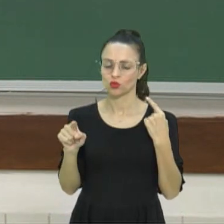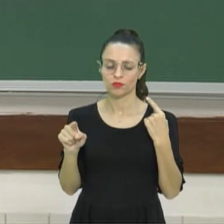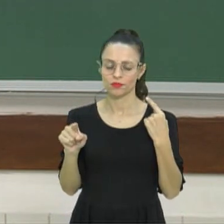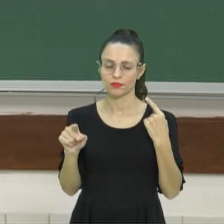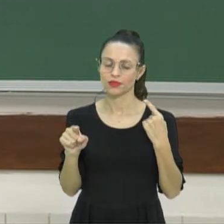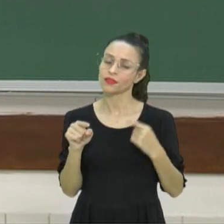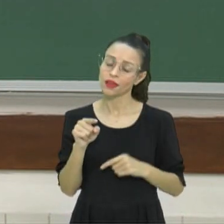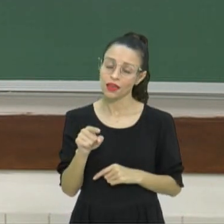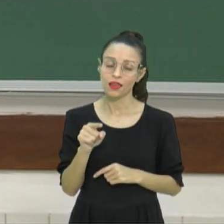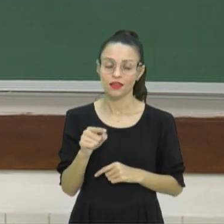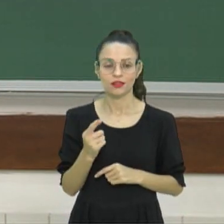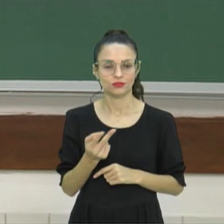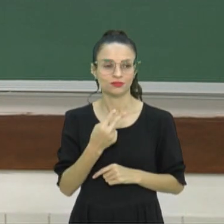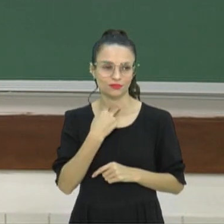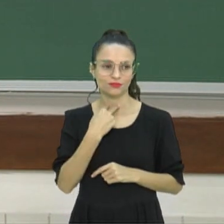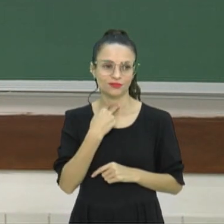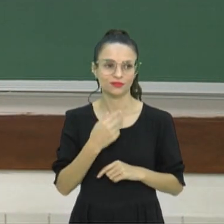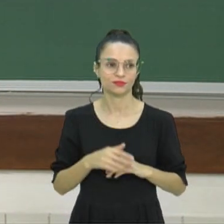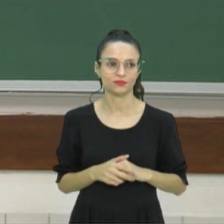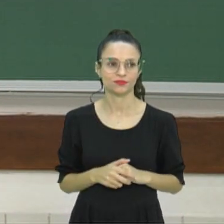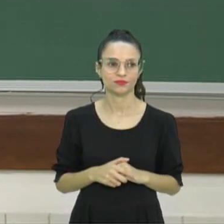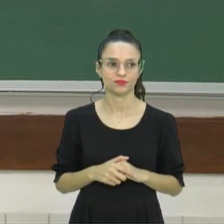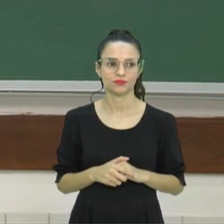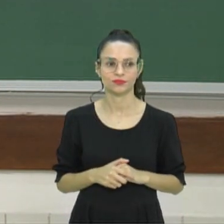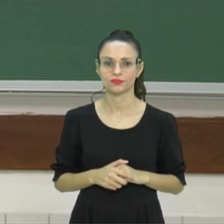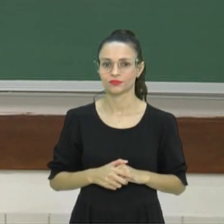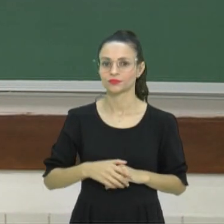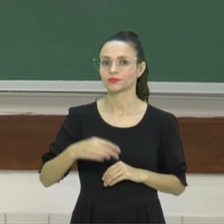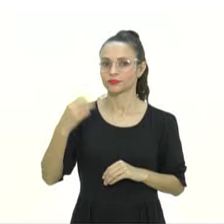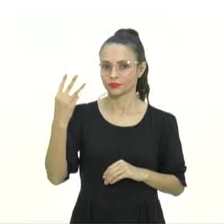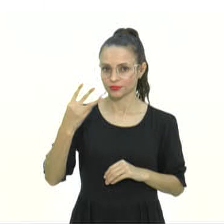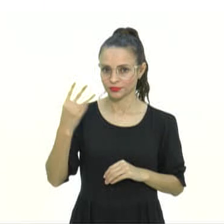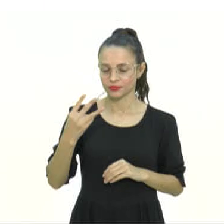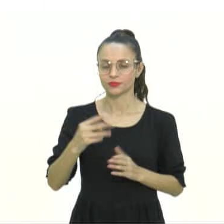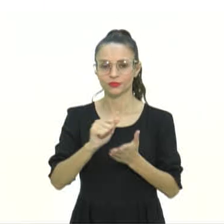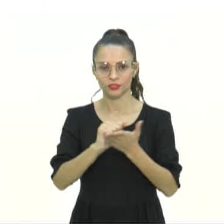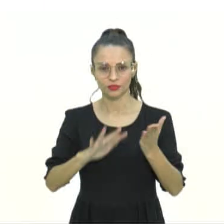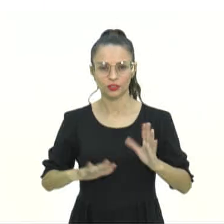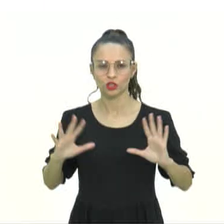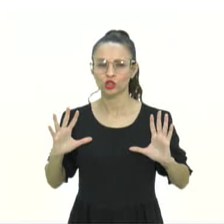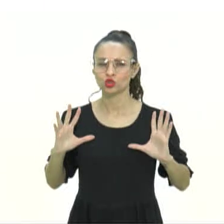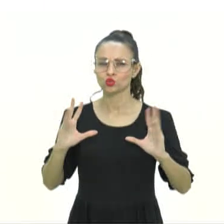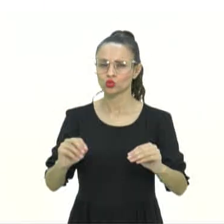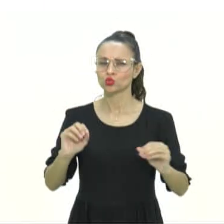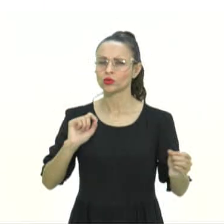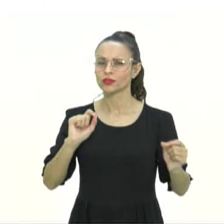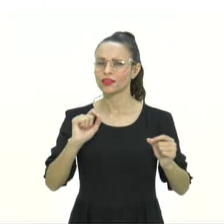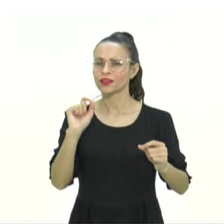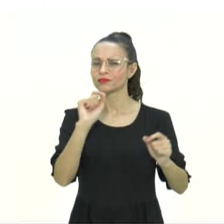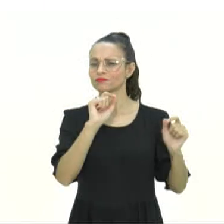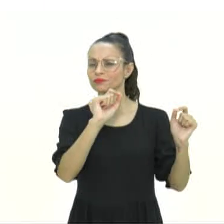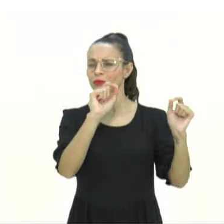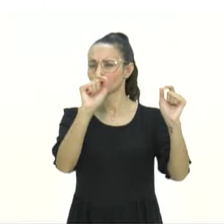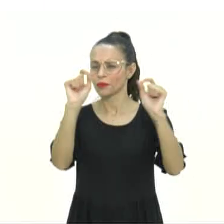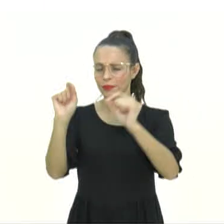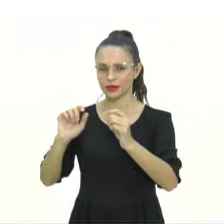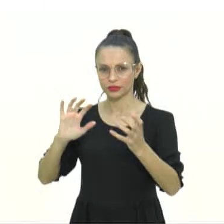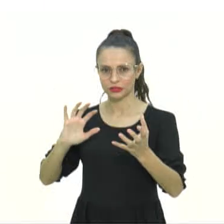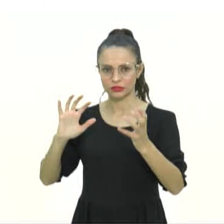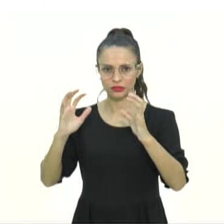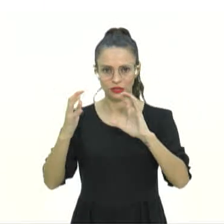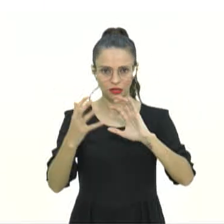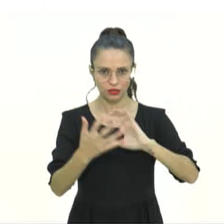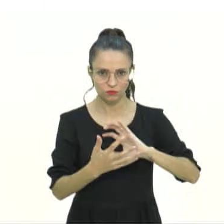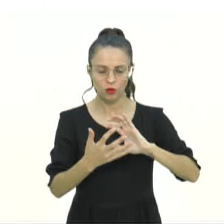desse tipo de transporte. Vamos pensar, então, mais uma questão. De todas as transformações impostas